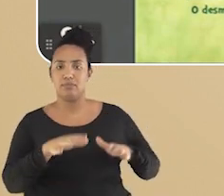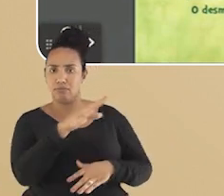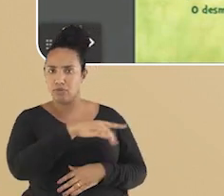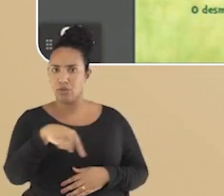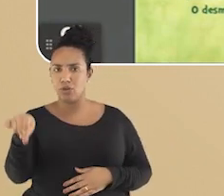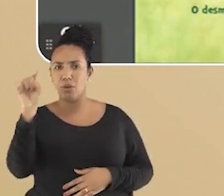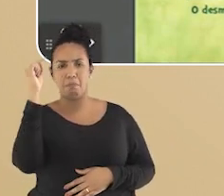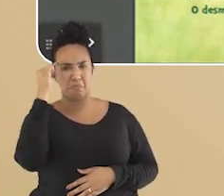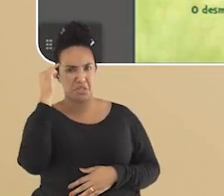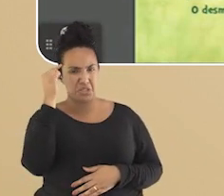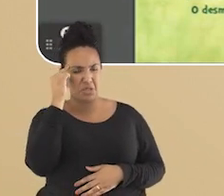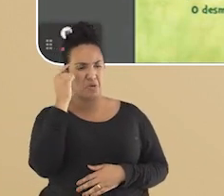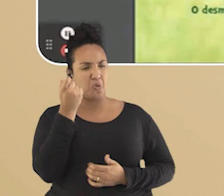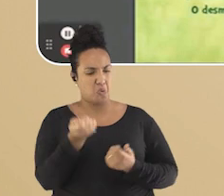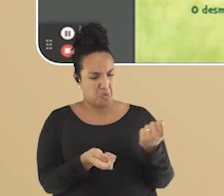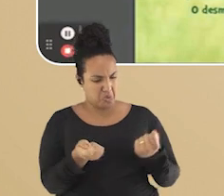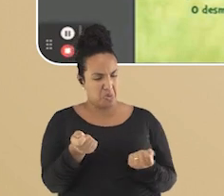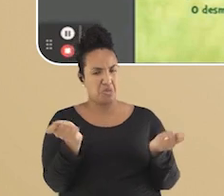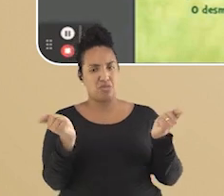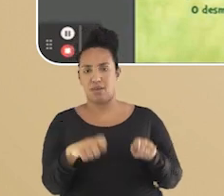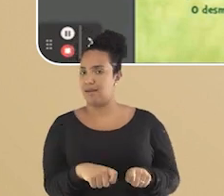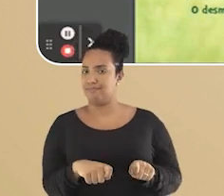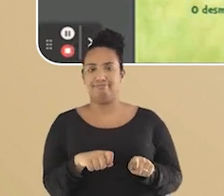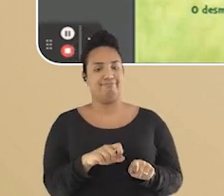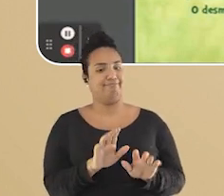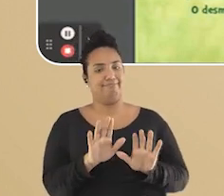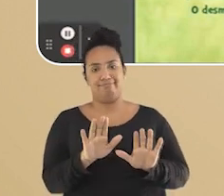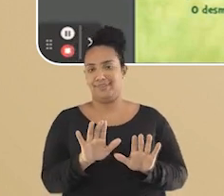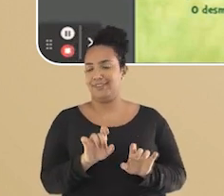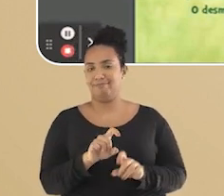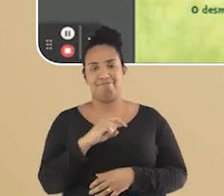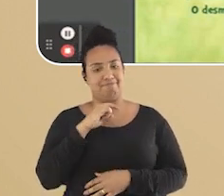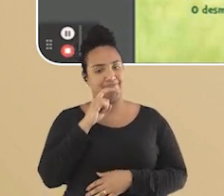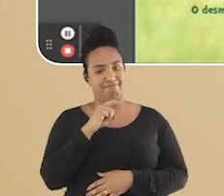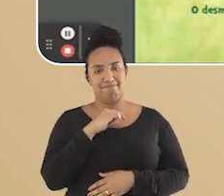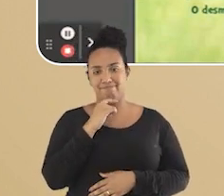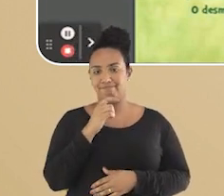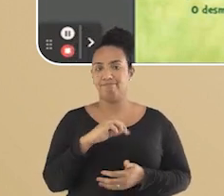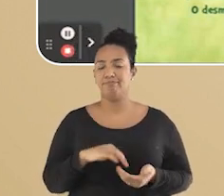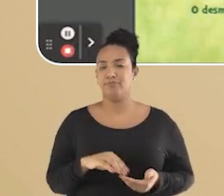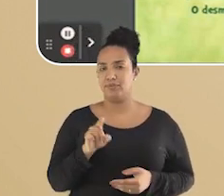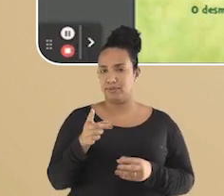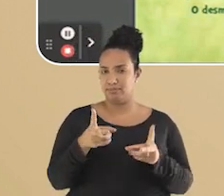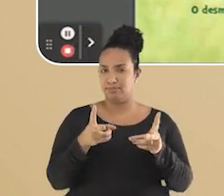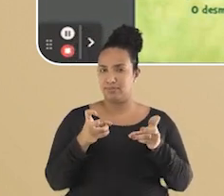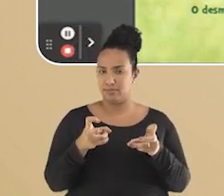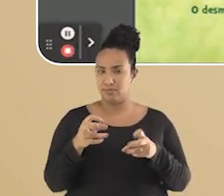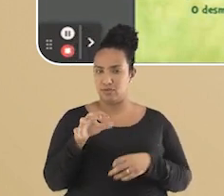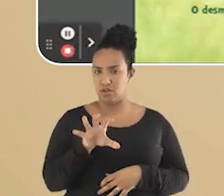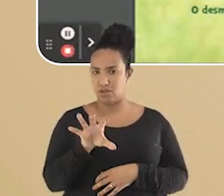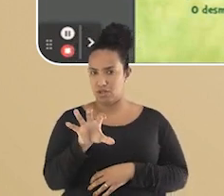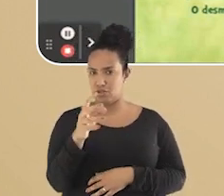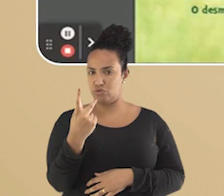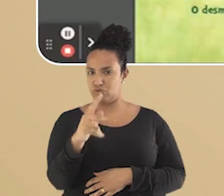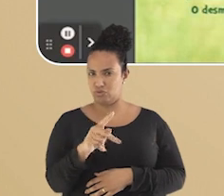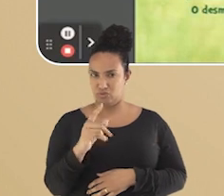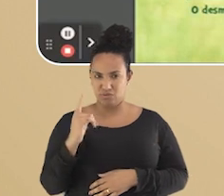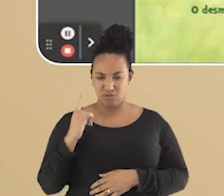podemos dar conta do seu controle. Já percebeu quantos incêndios acontecem na seca na sua